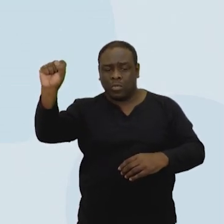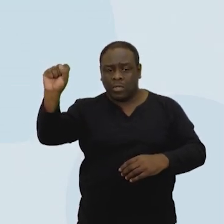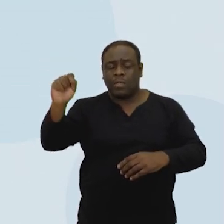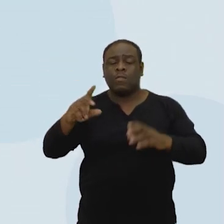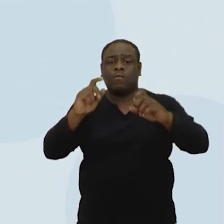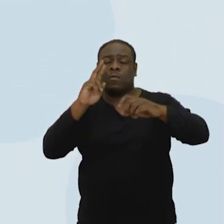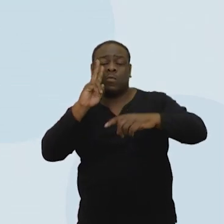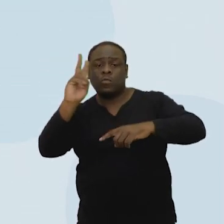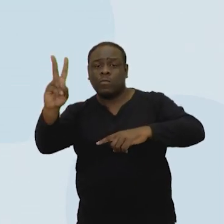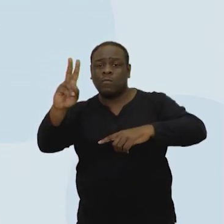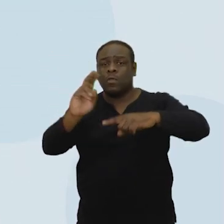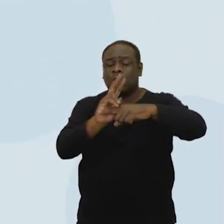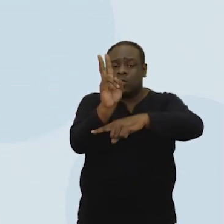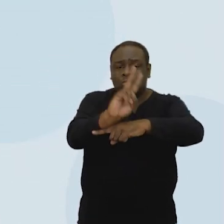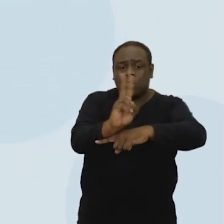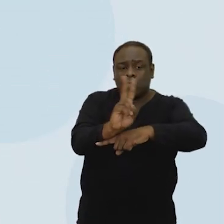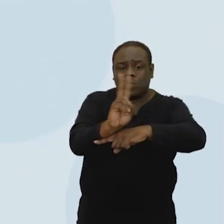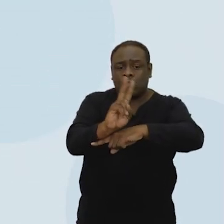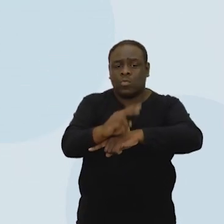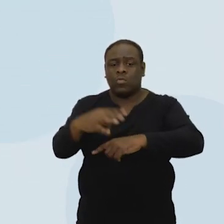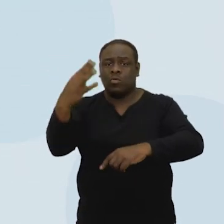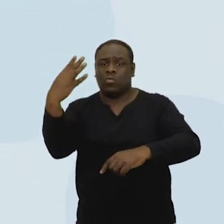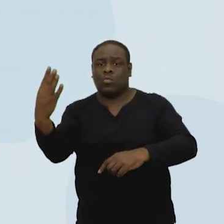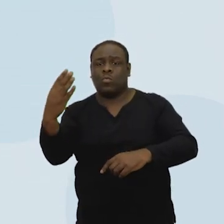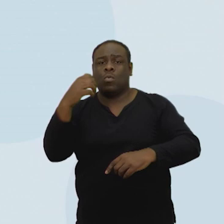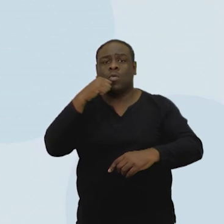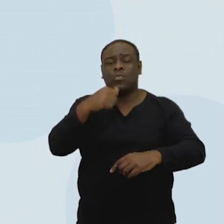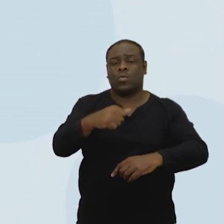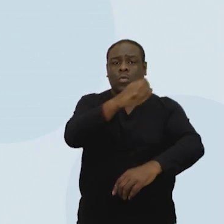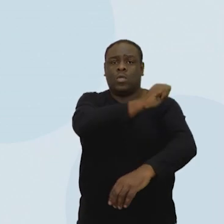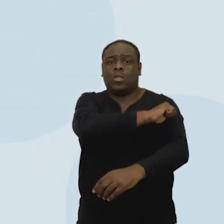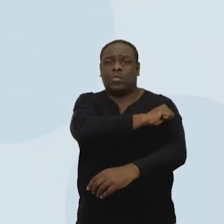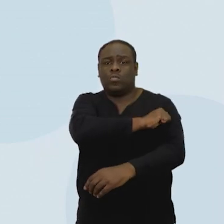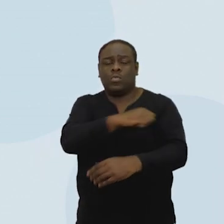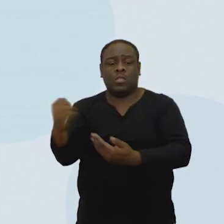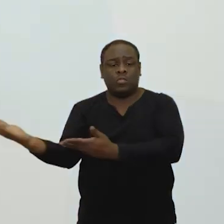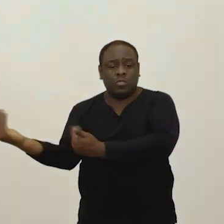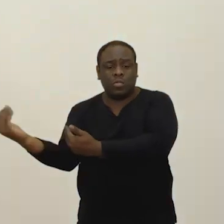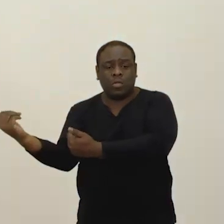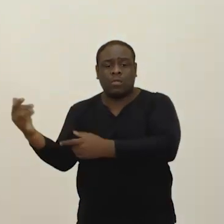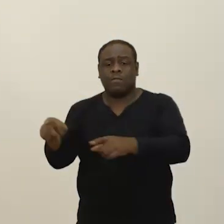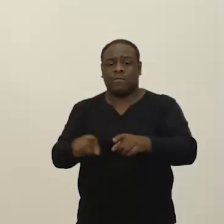alunas Sâmia, Laisla, Joana e Evelyn. Elas vão falar sobre Constituição também.